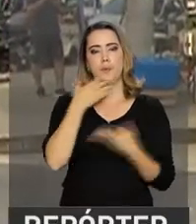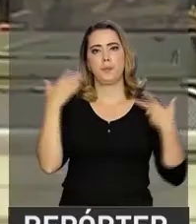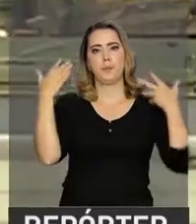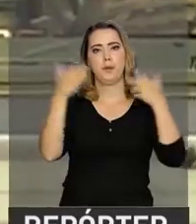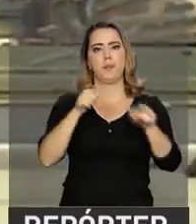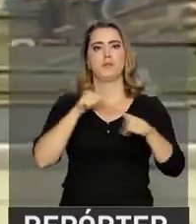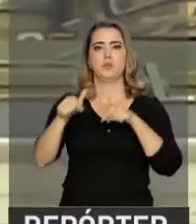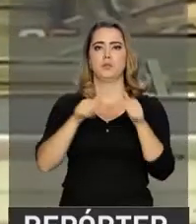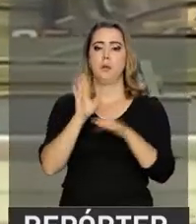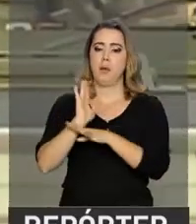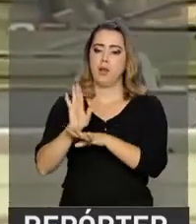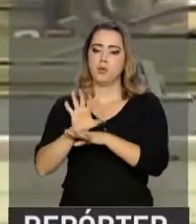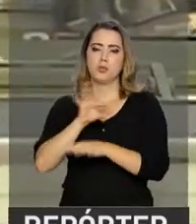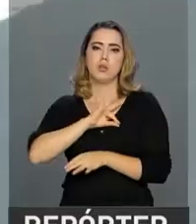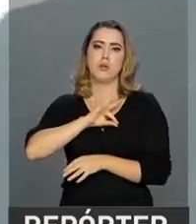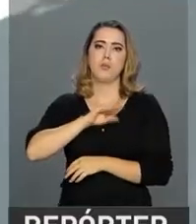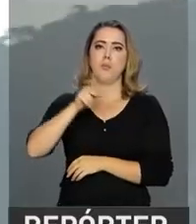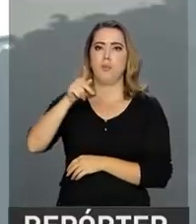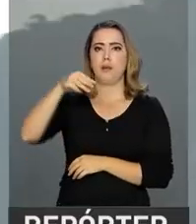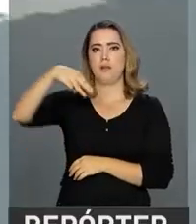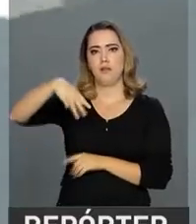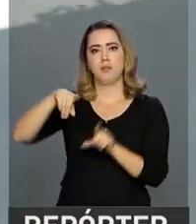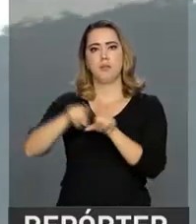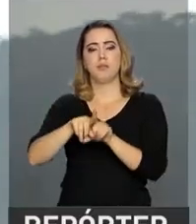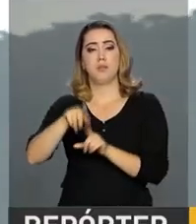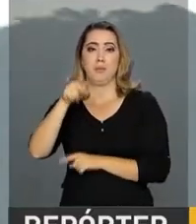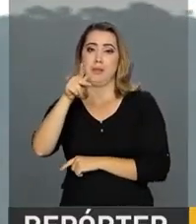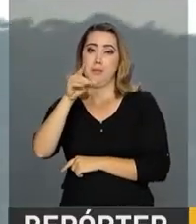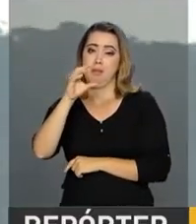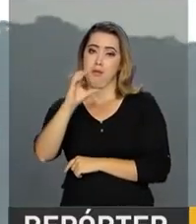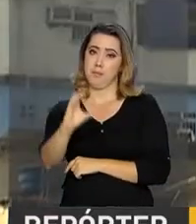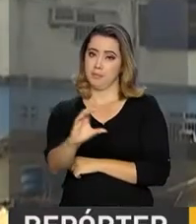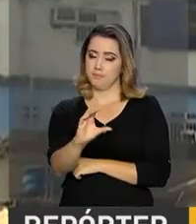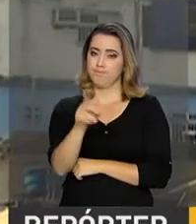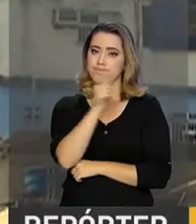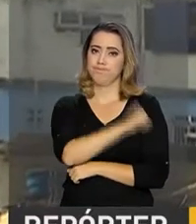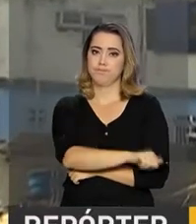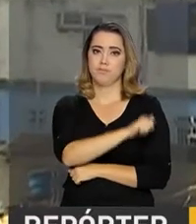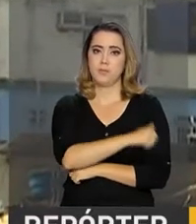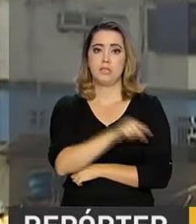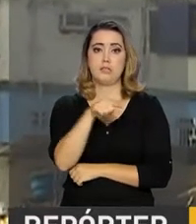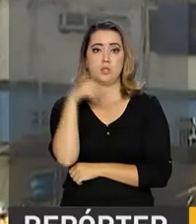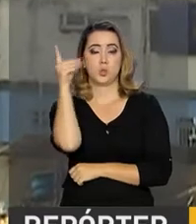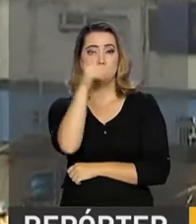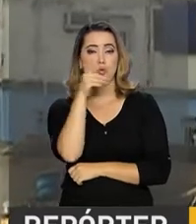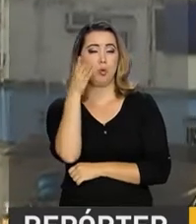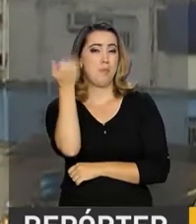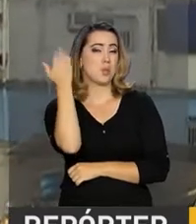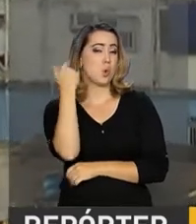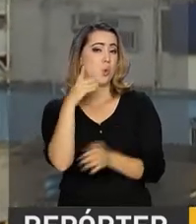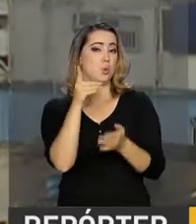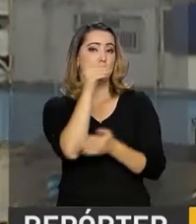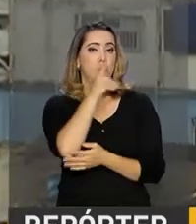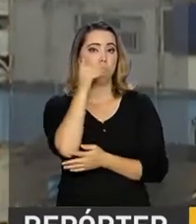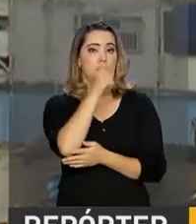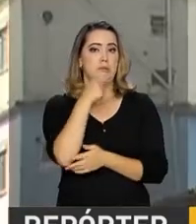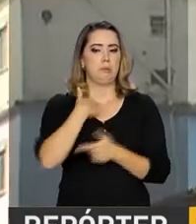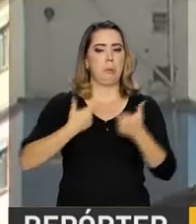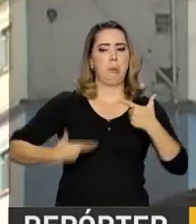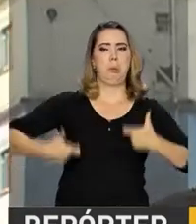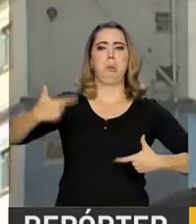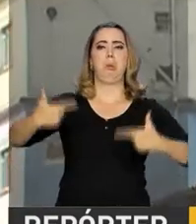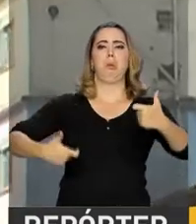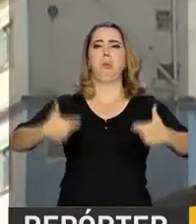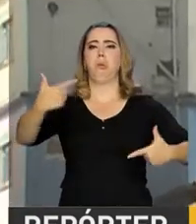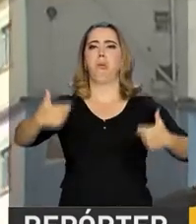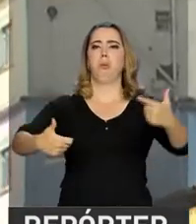e dão apoio às polícias militar e civil do Rio de Janeiro. Desde domingo, os moradores sofrem com a disputa entre facções rivais pelo